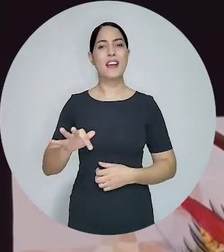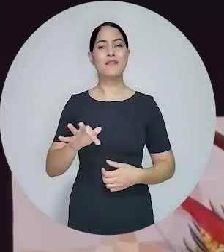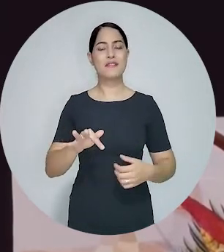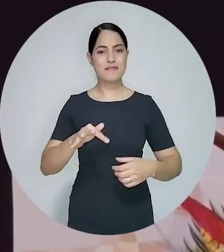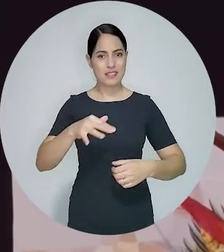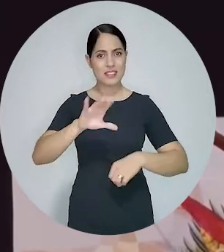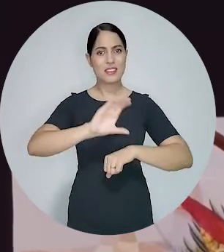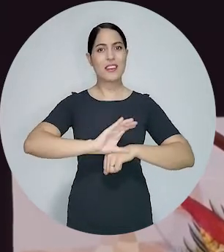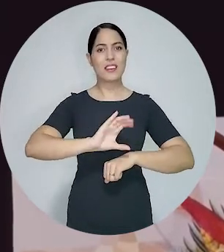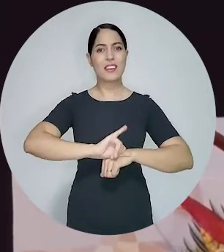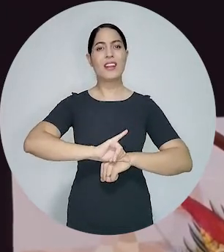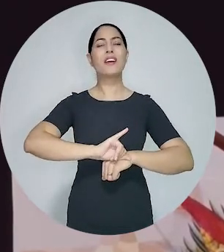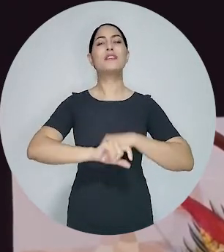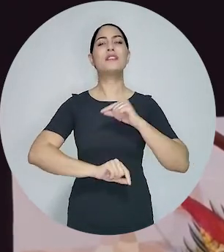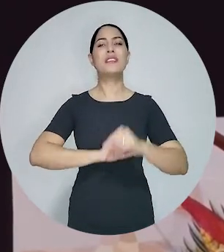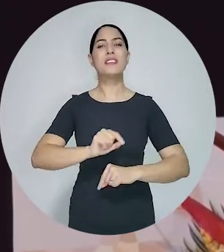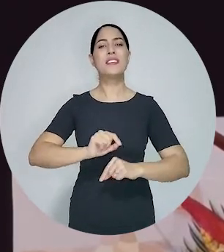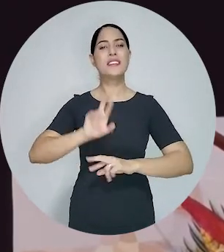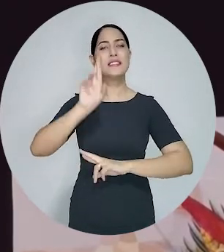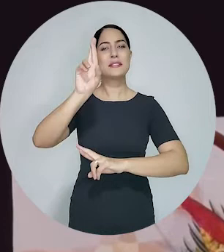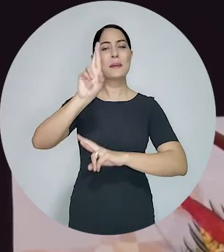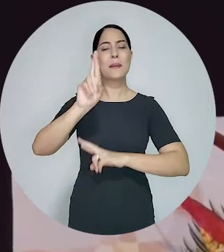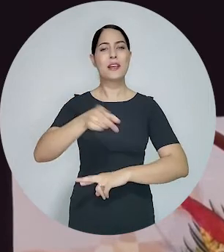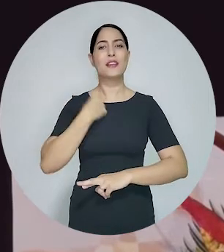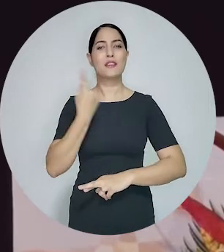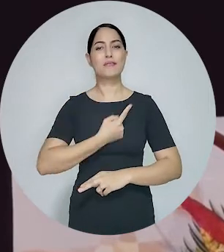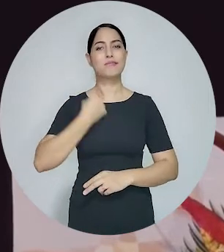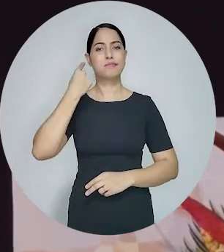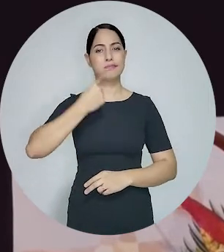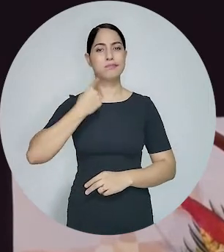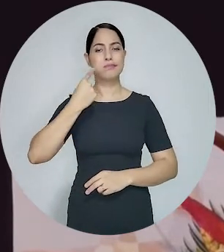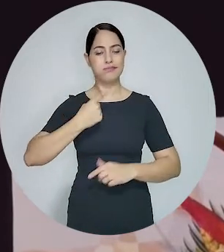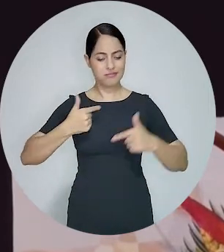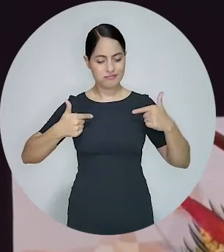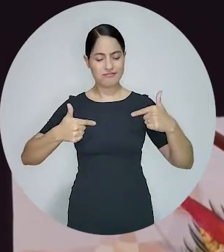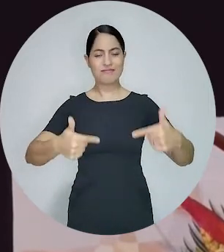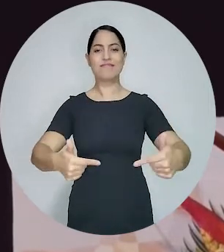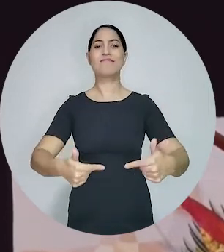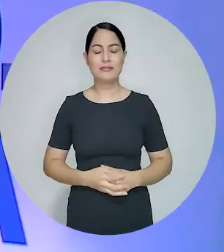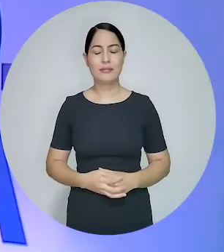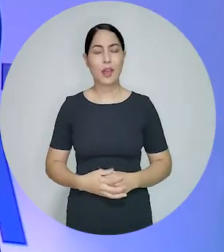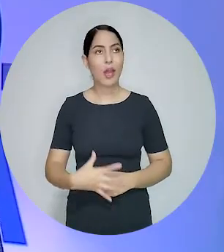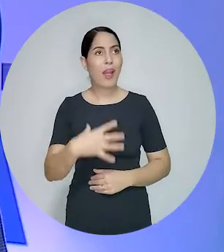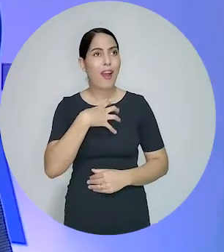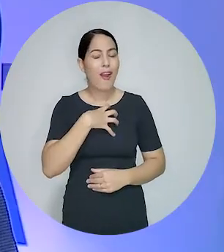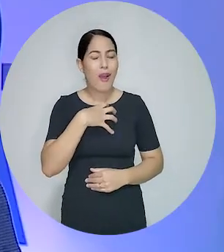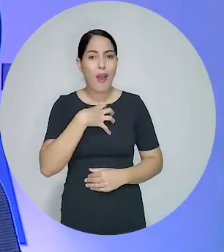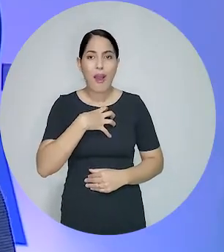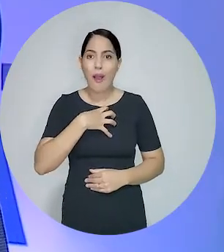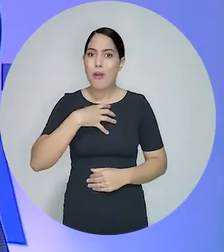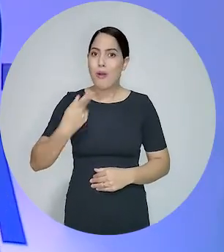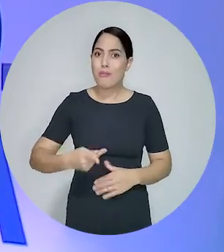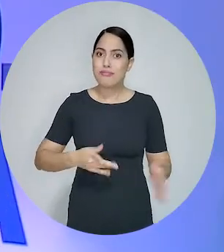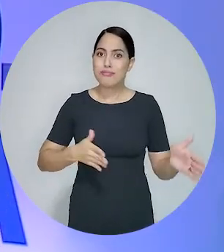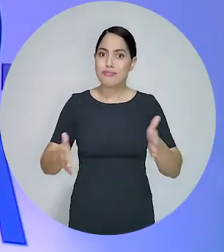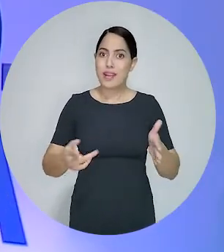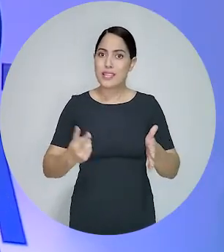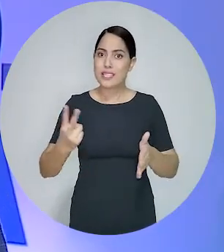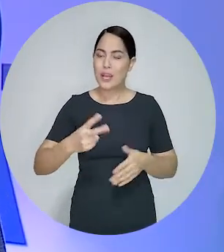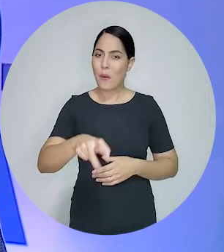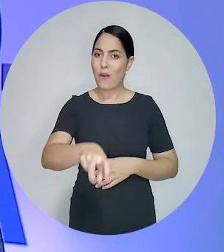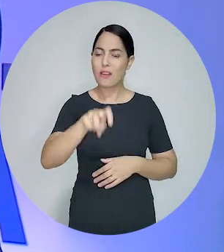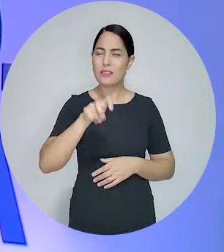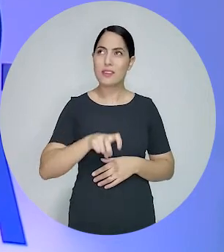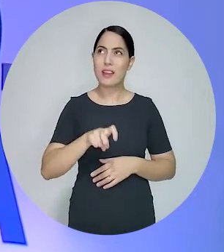da esperança, que iniciamos uma nova era das prerrogativas da advocacia. É uma alegria muito grande para a gente estar tomando posse